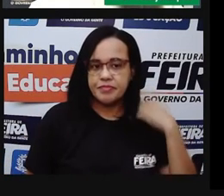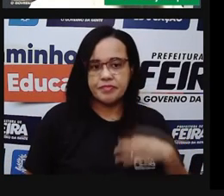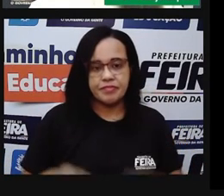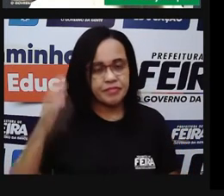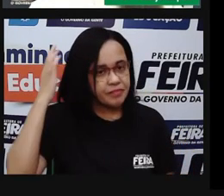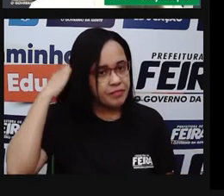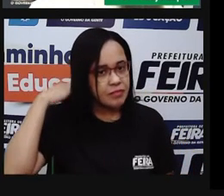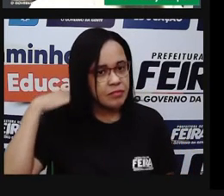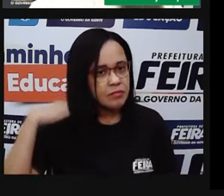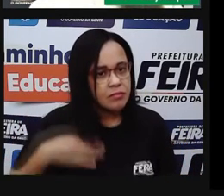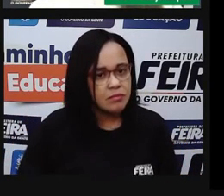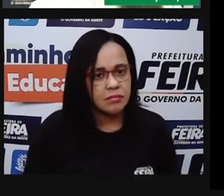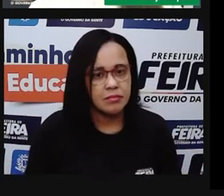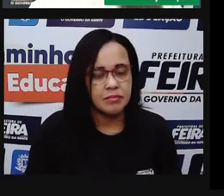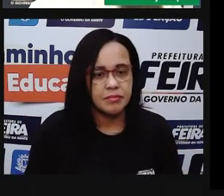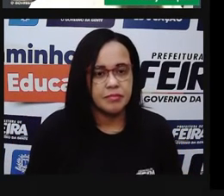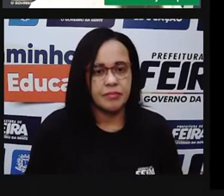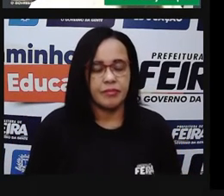outra, olha só,